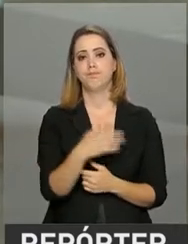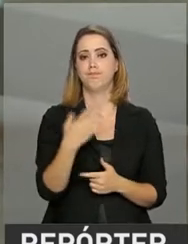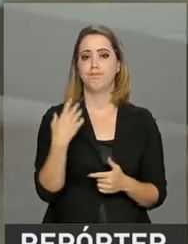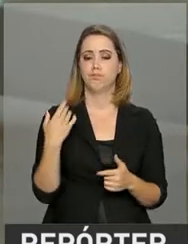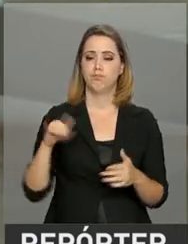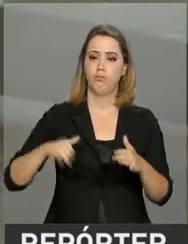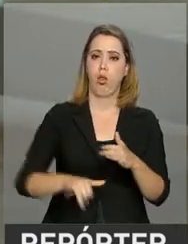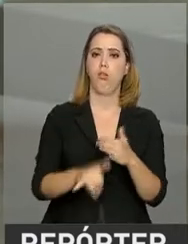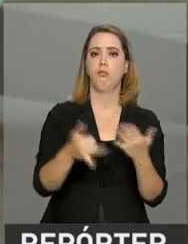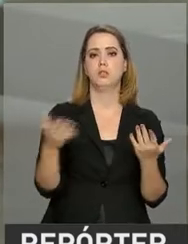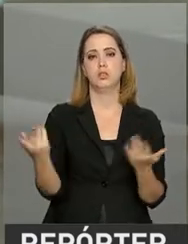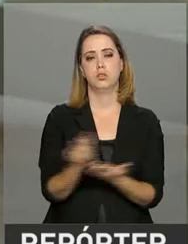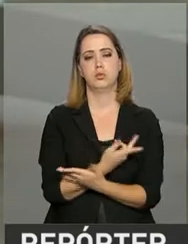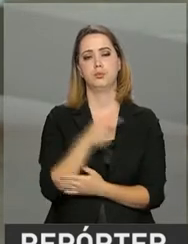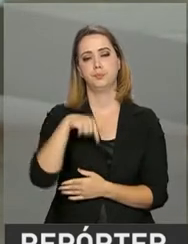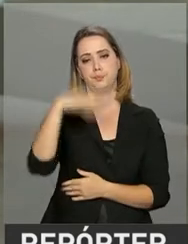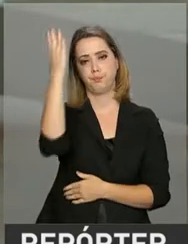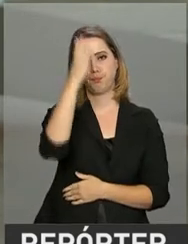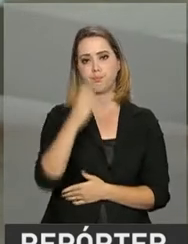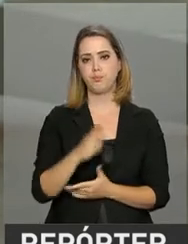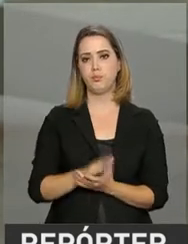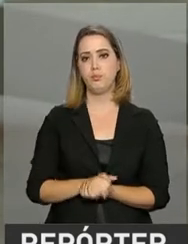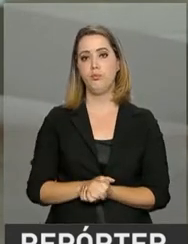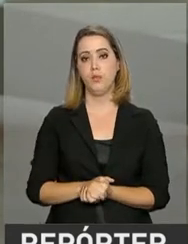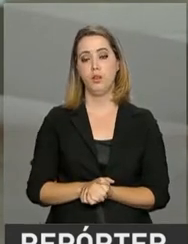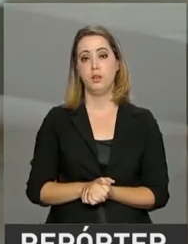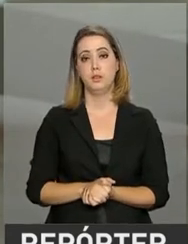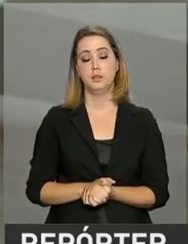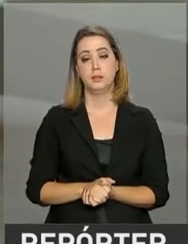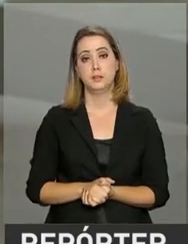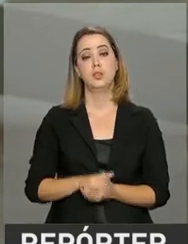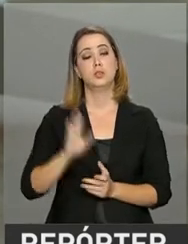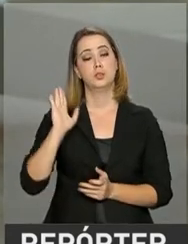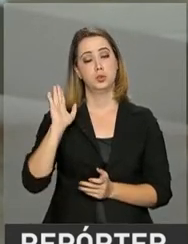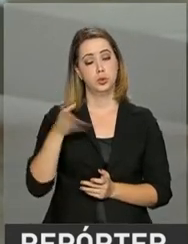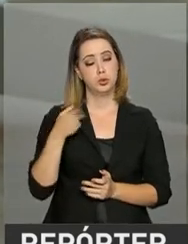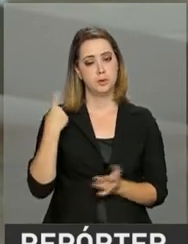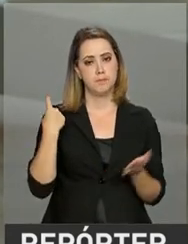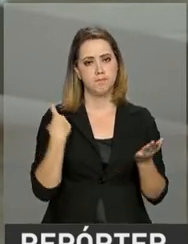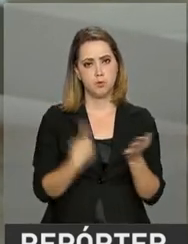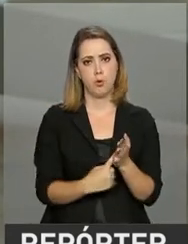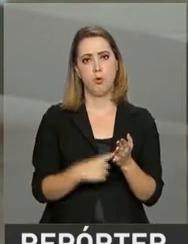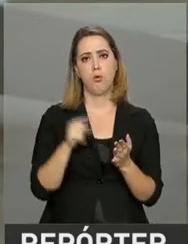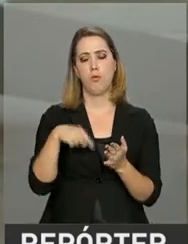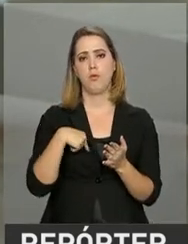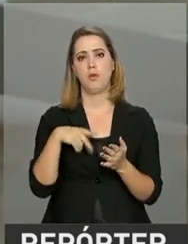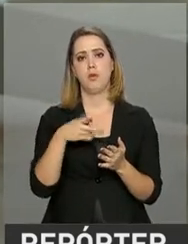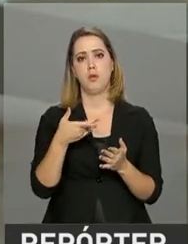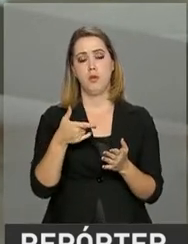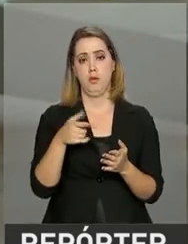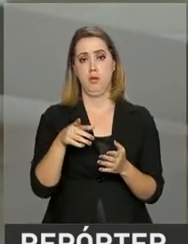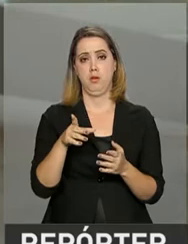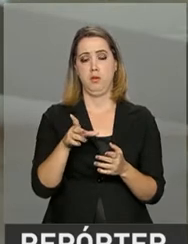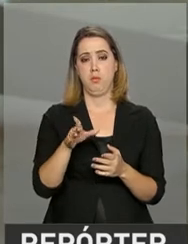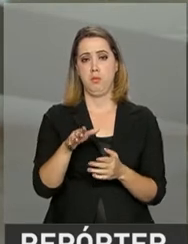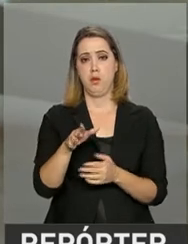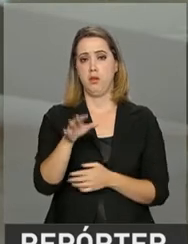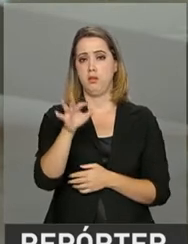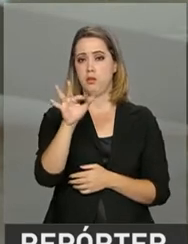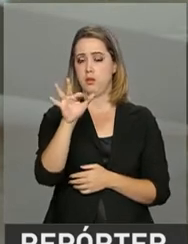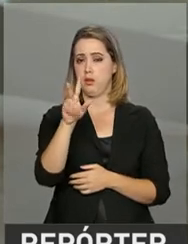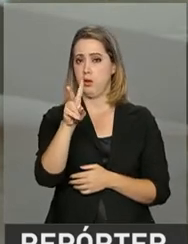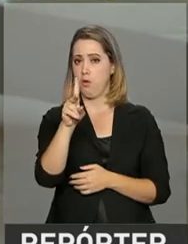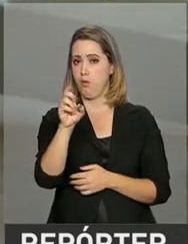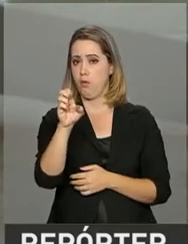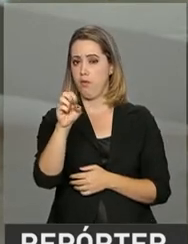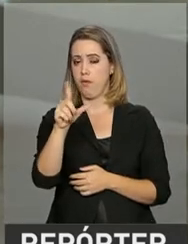esse ocorram no brasil e foi confirmada agora há pouco que o velório do ministro teori zavascki